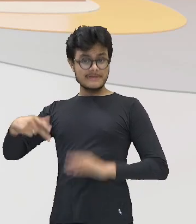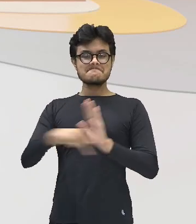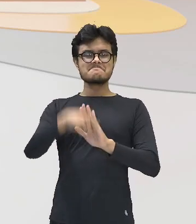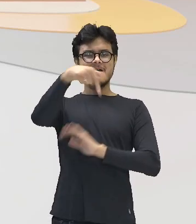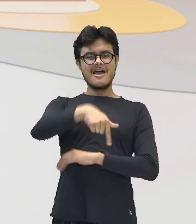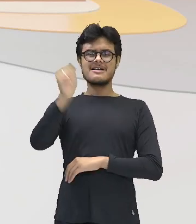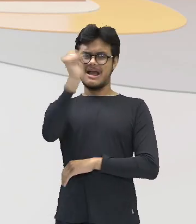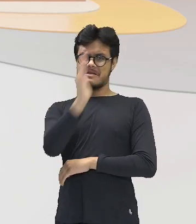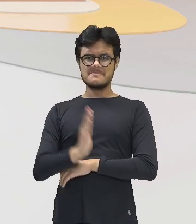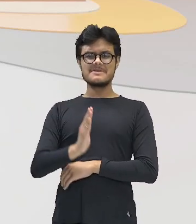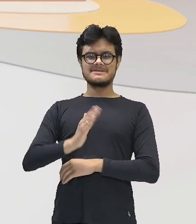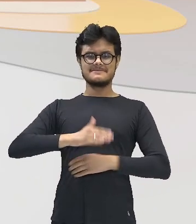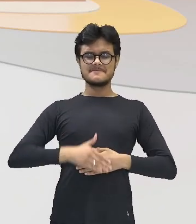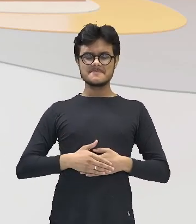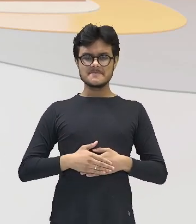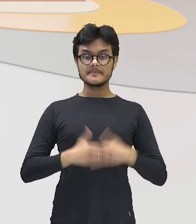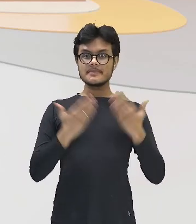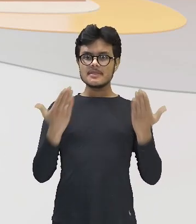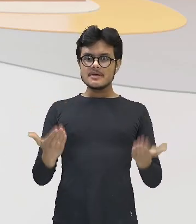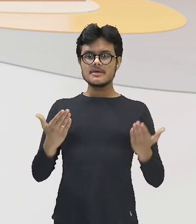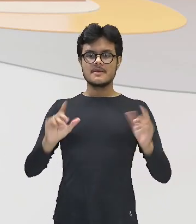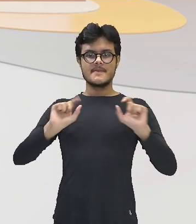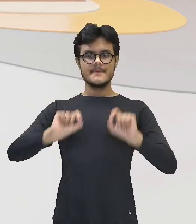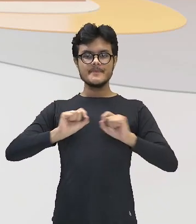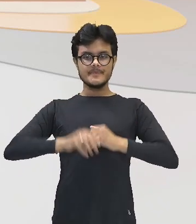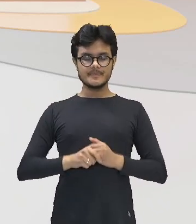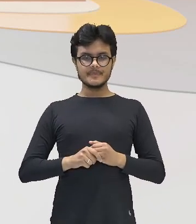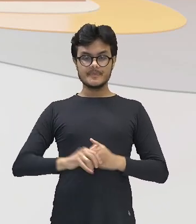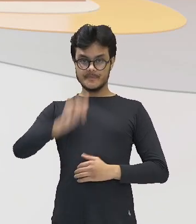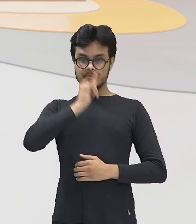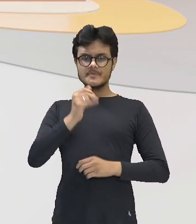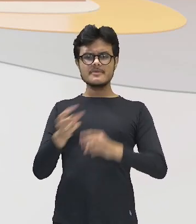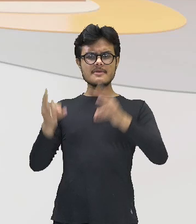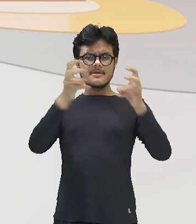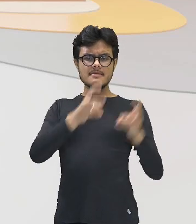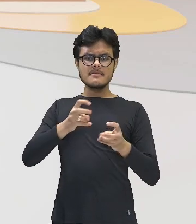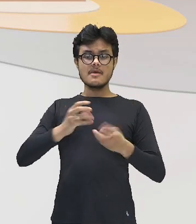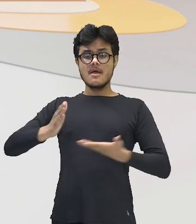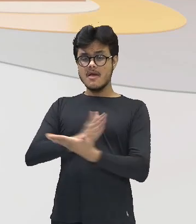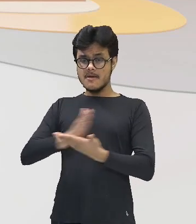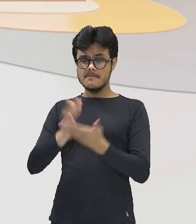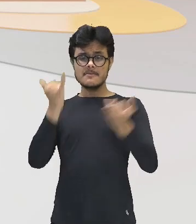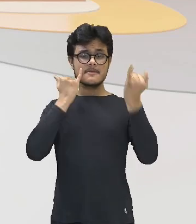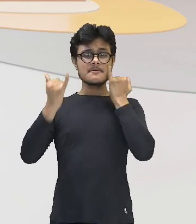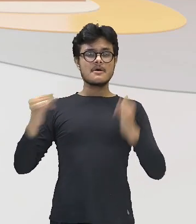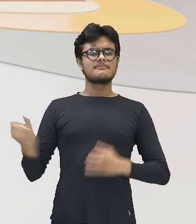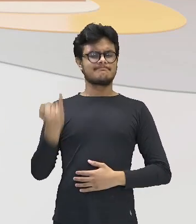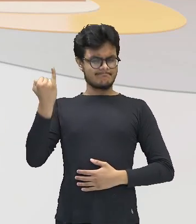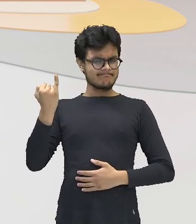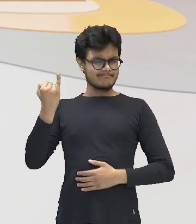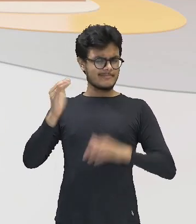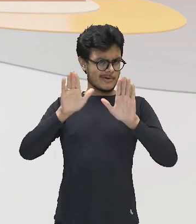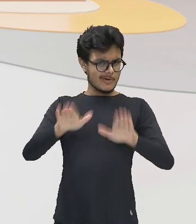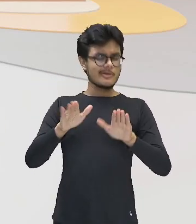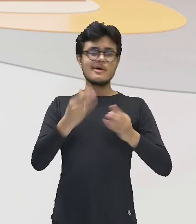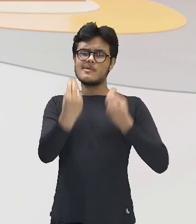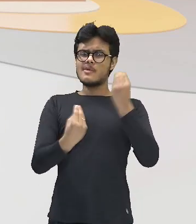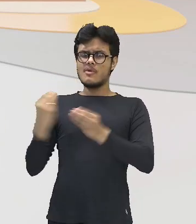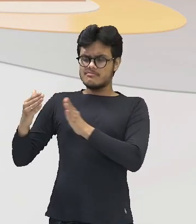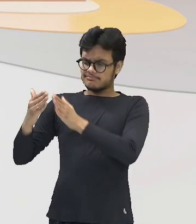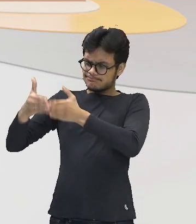território brasileiro. E vamos observar aí algumas informações sobre a